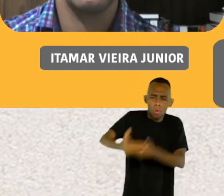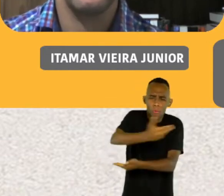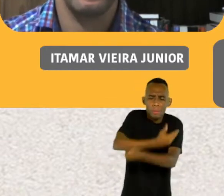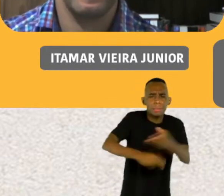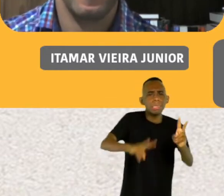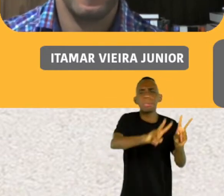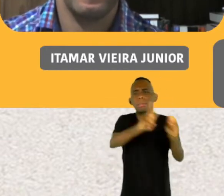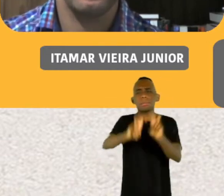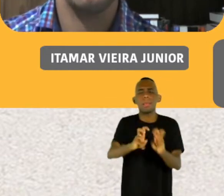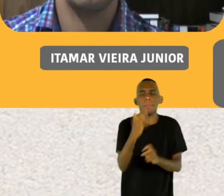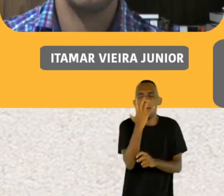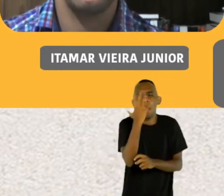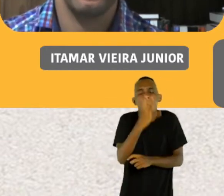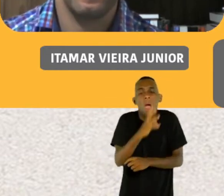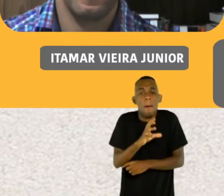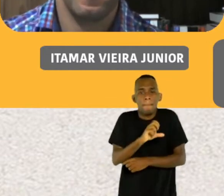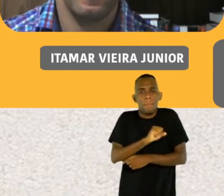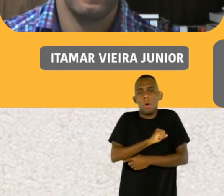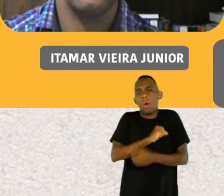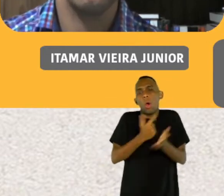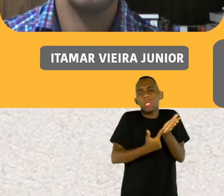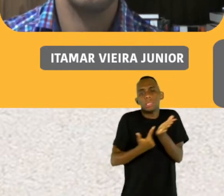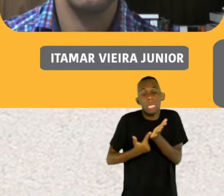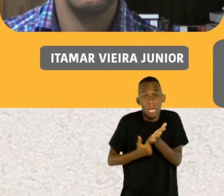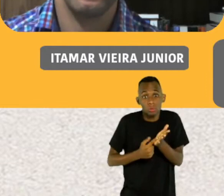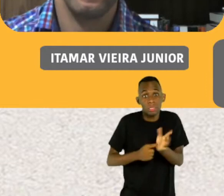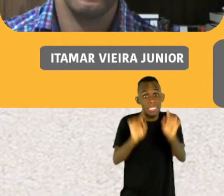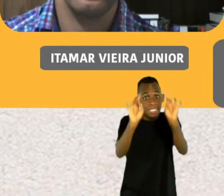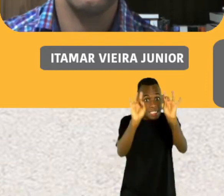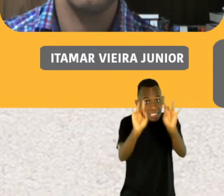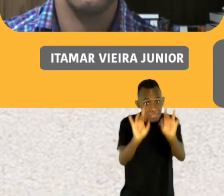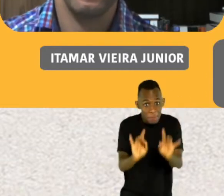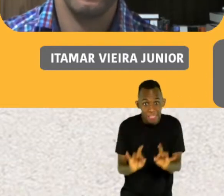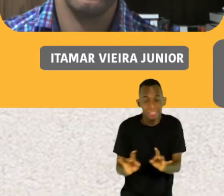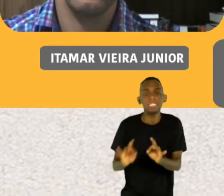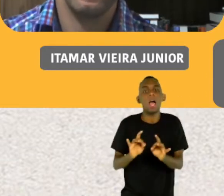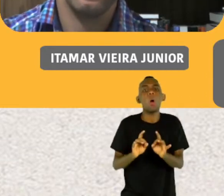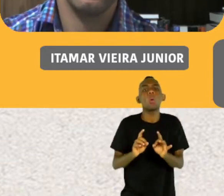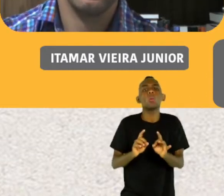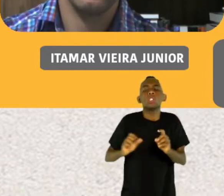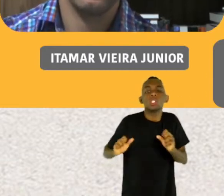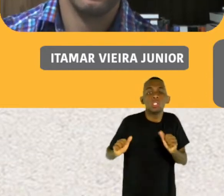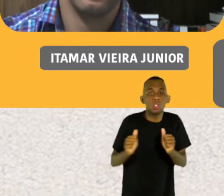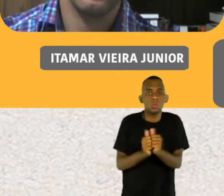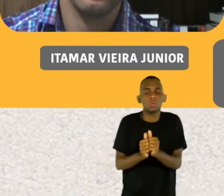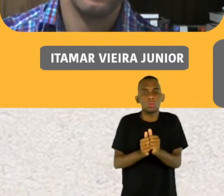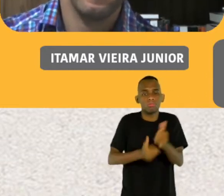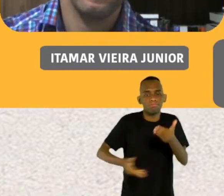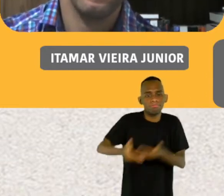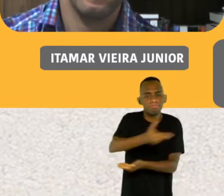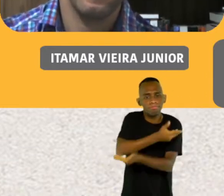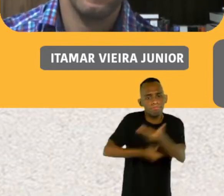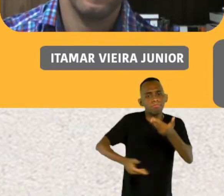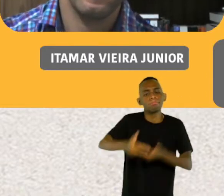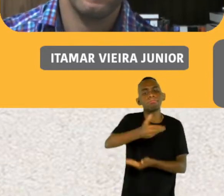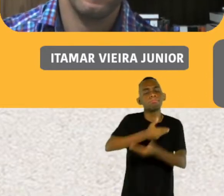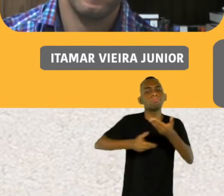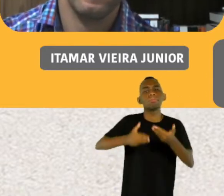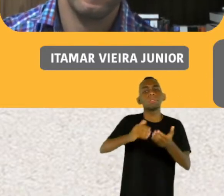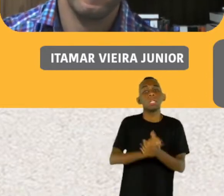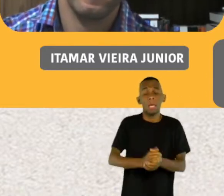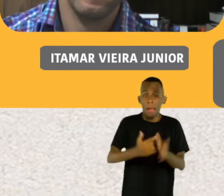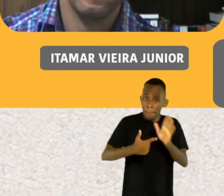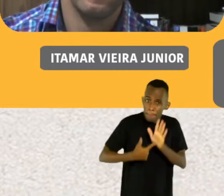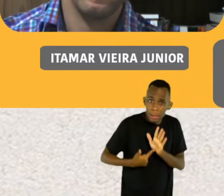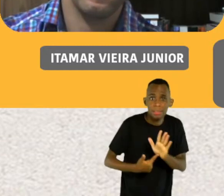sobre literatura, e, em especial, dividindo comigo aqui essa conversa com o Sérgio no lançamento do seu mais